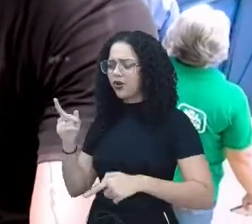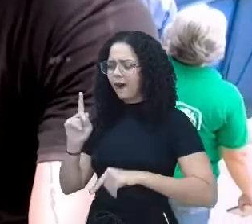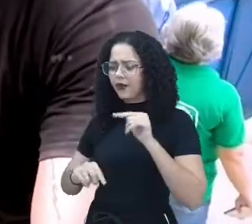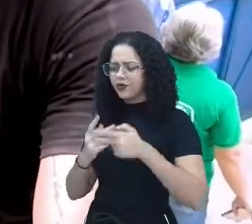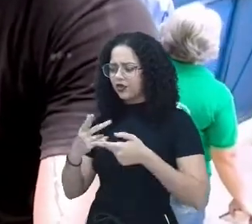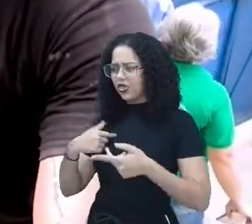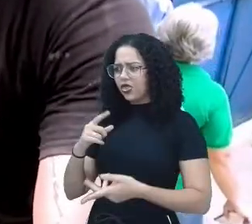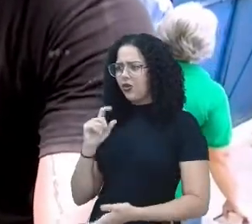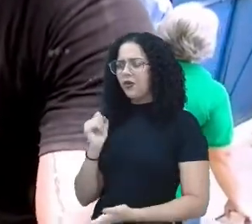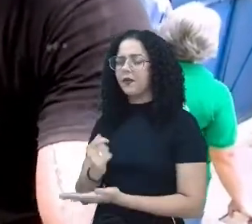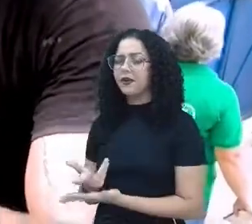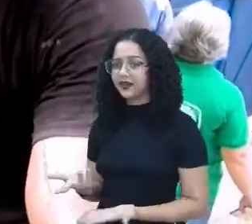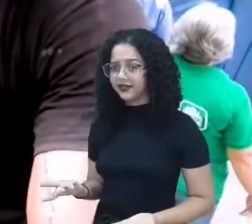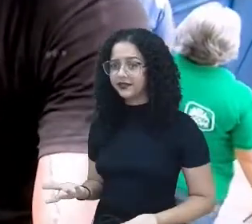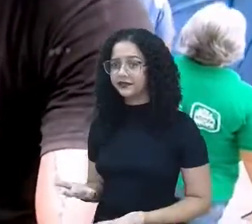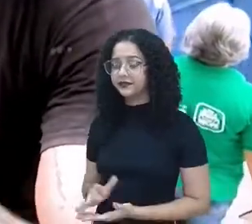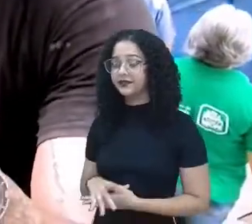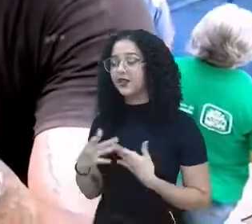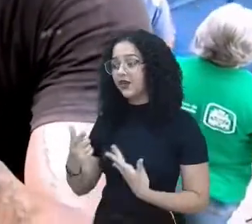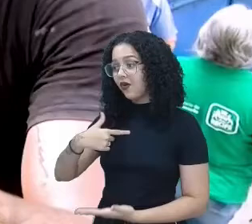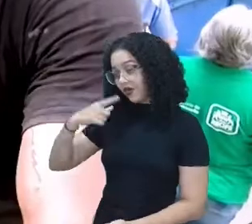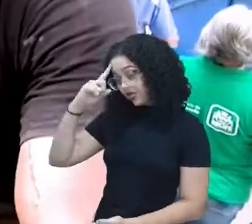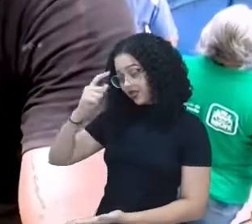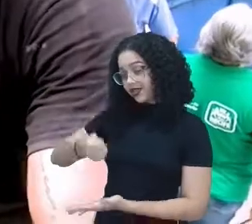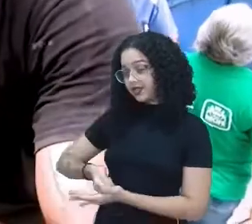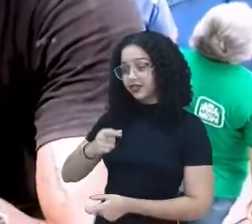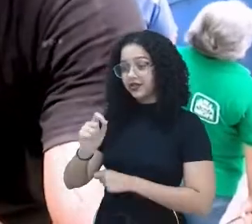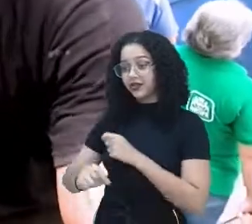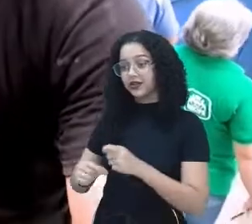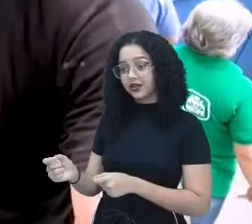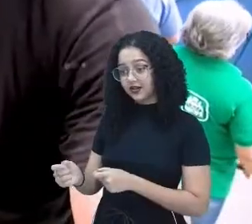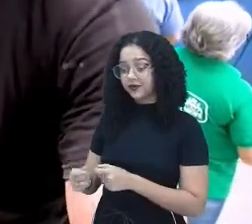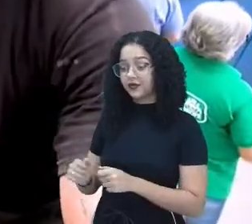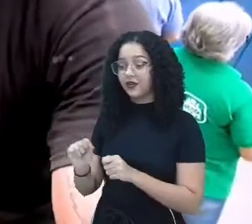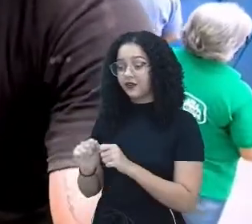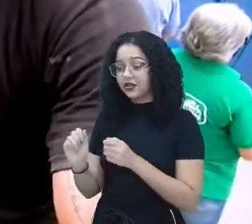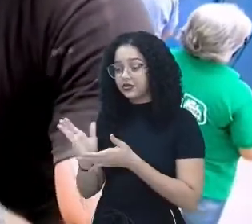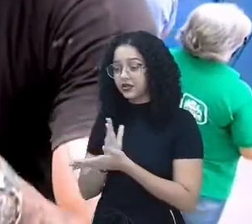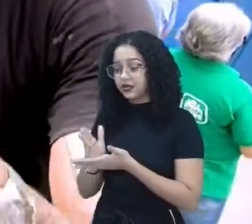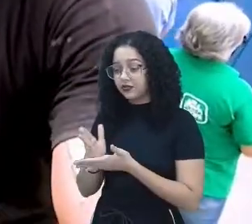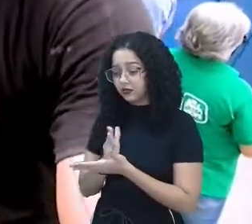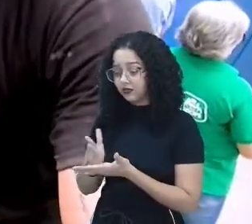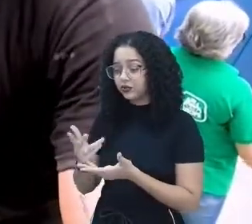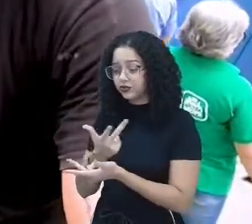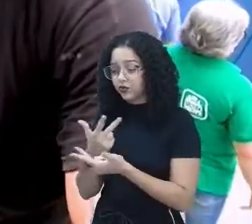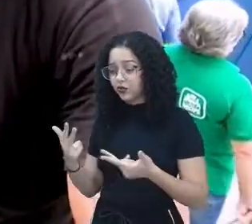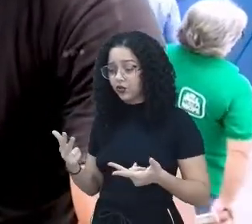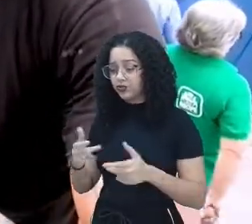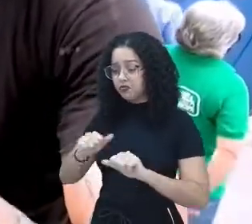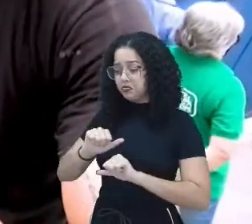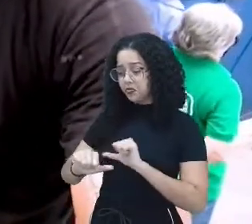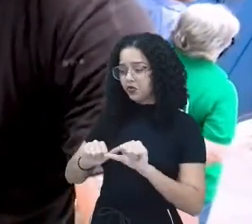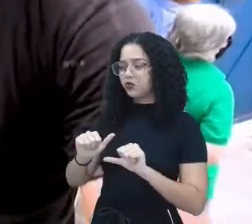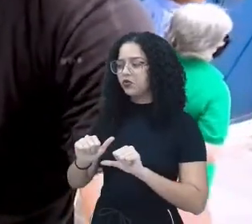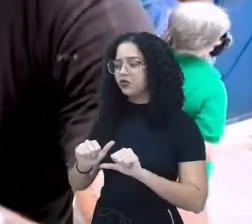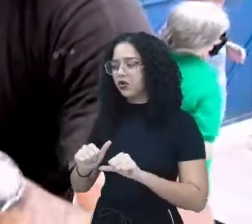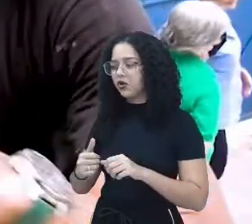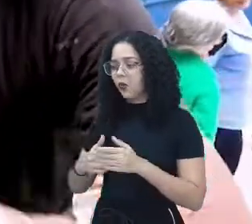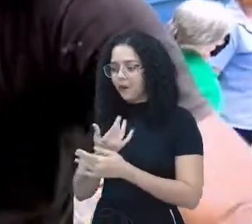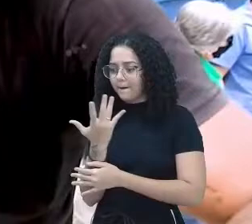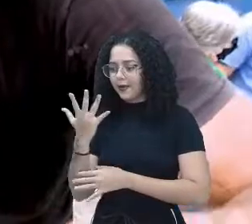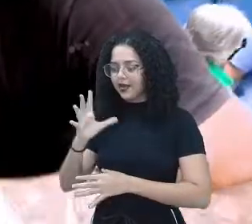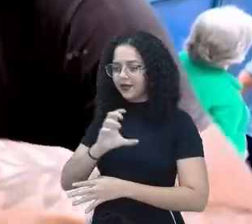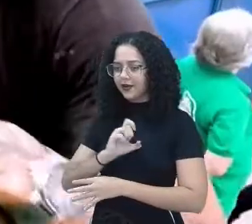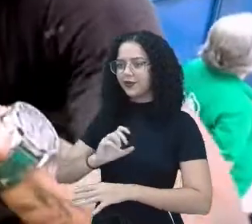não compraria. E aí eu decidi que ia fazer pequenas intervenções quando o Plante Amor surge, quando